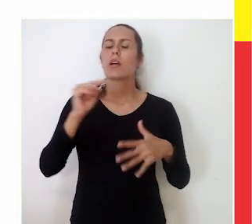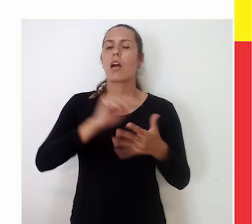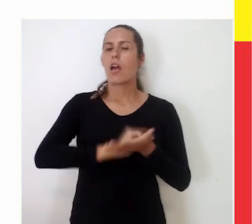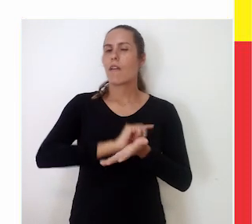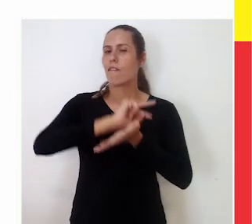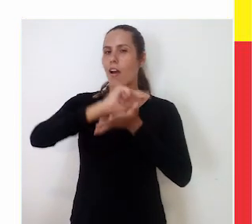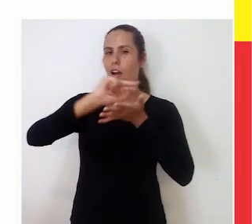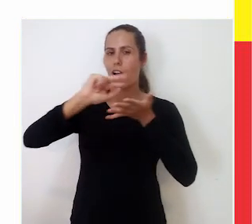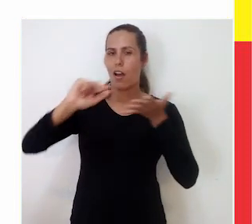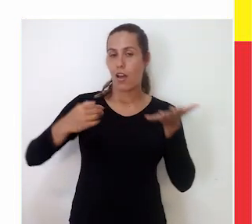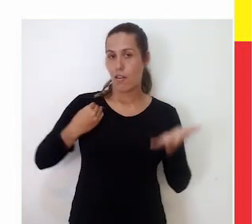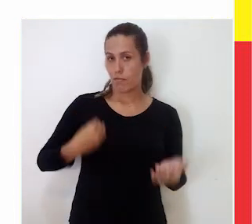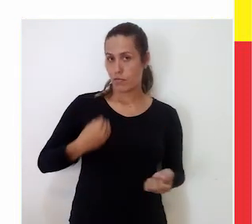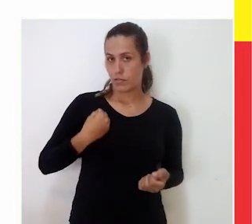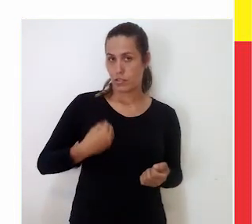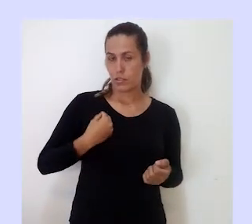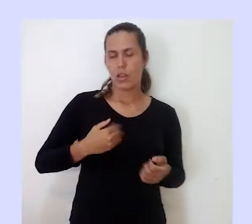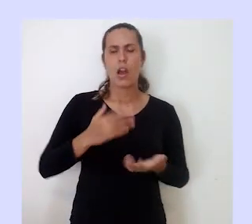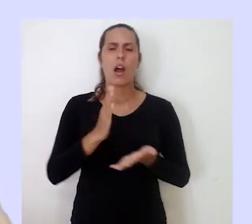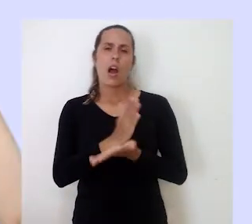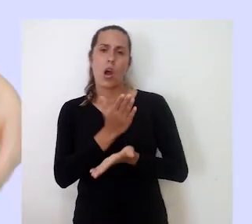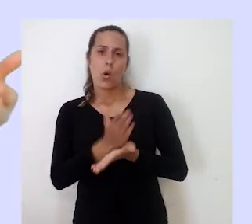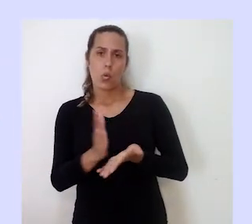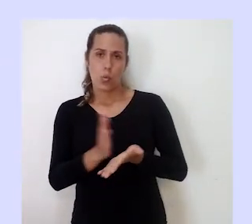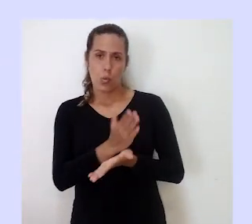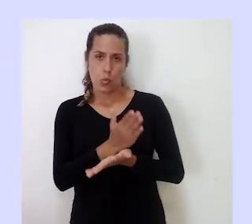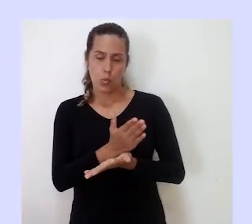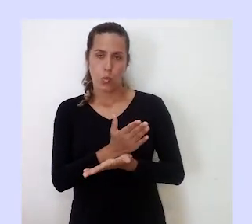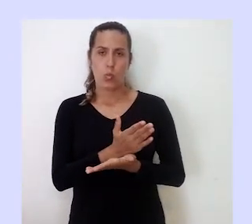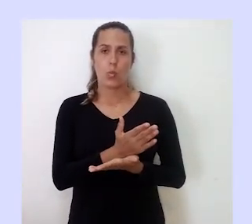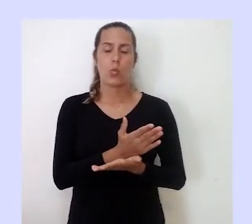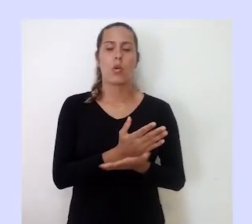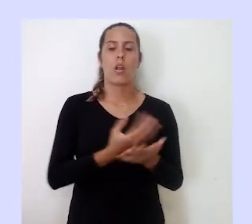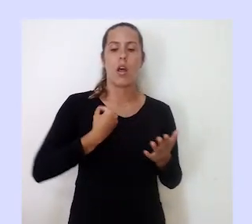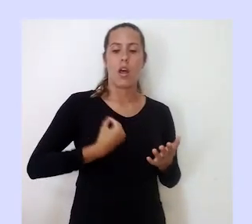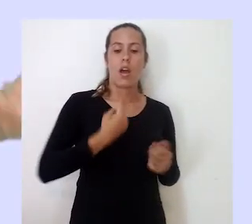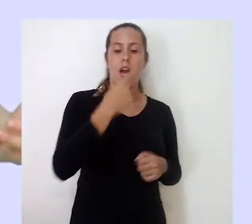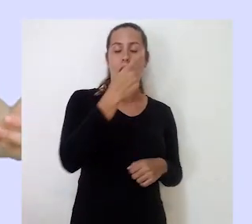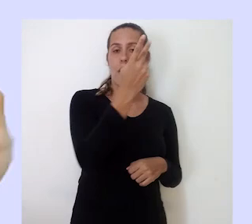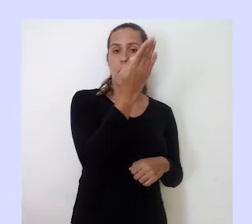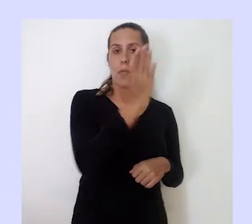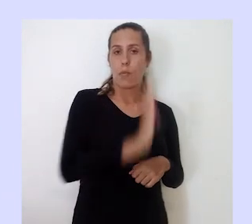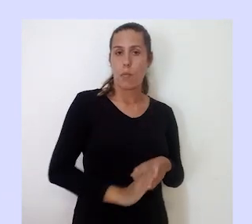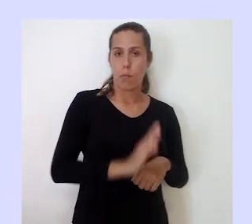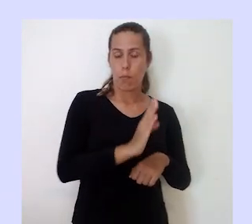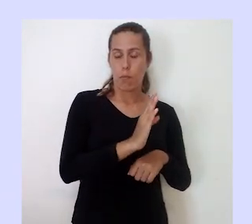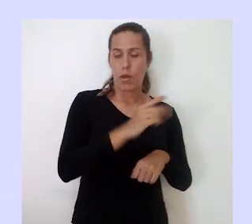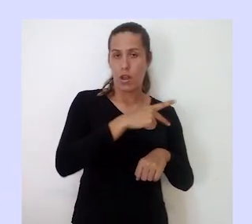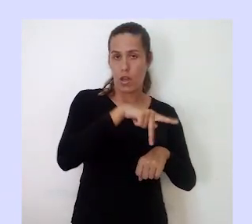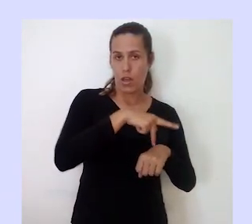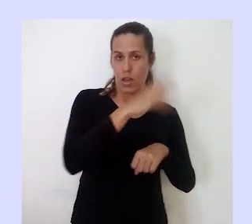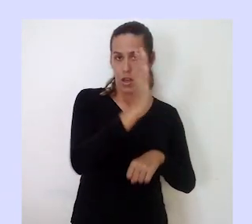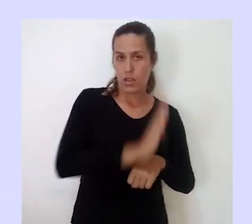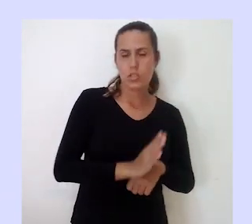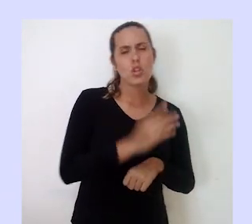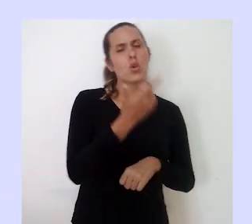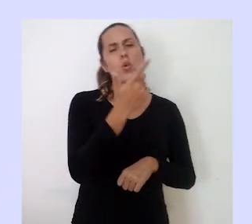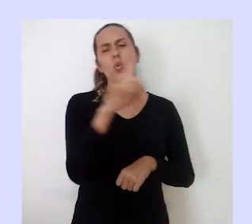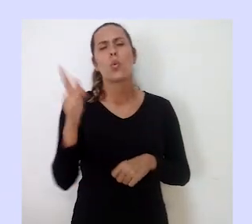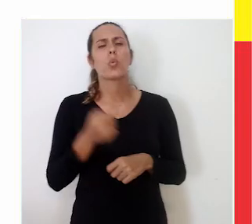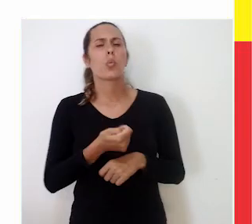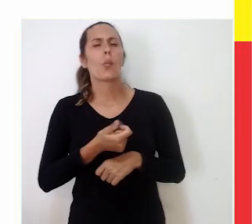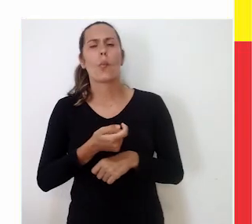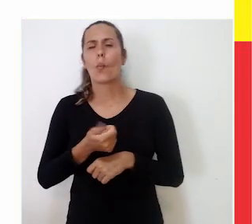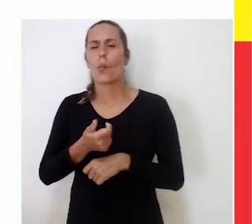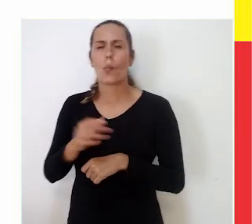de vários fenômenos naturais existentes, alguns aparecem no Brasil, outros nem tanto.